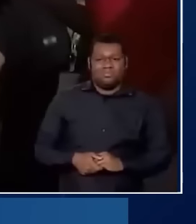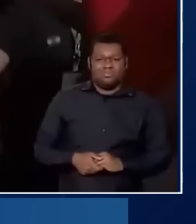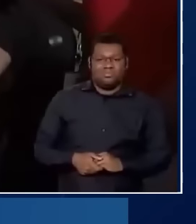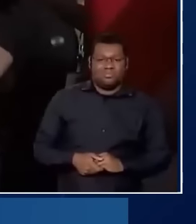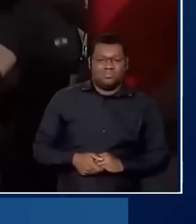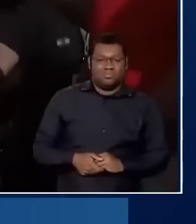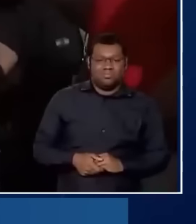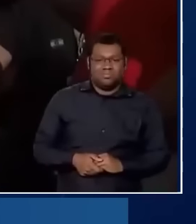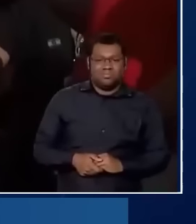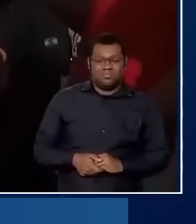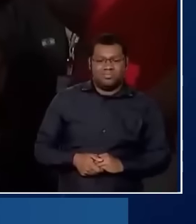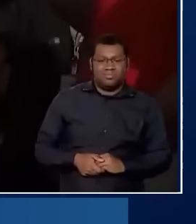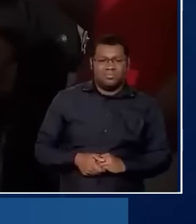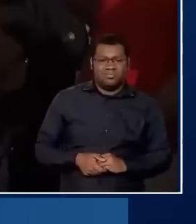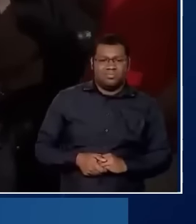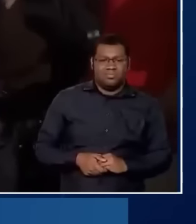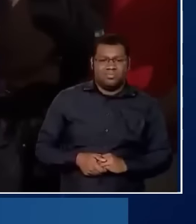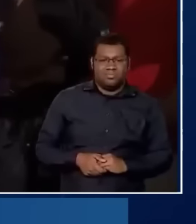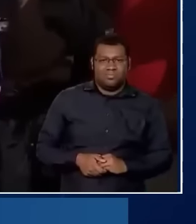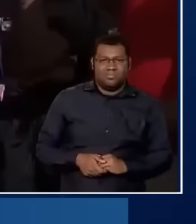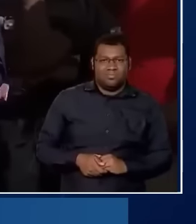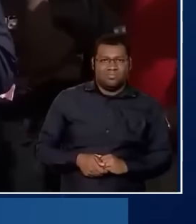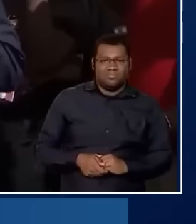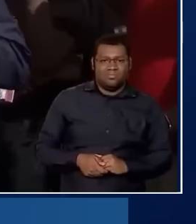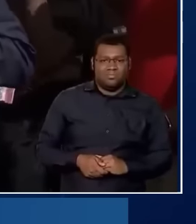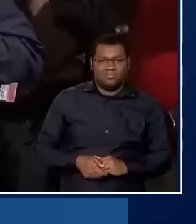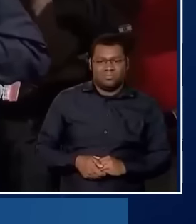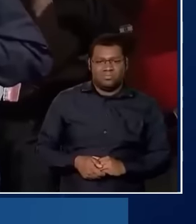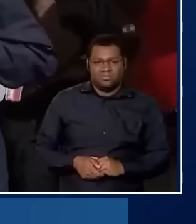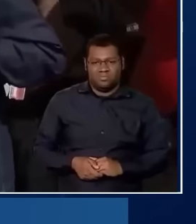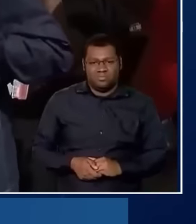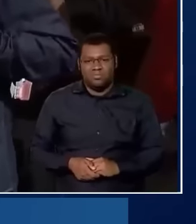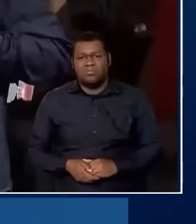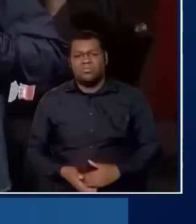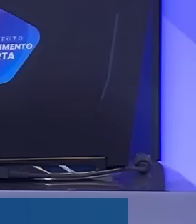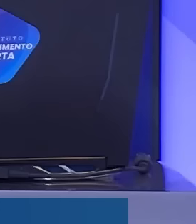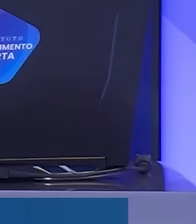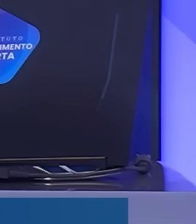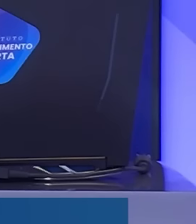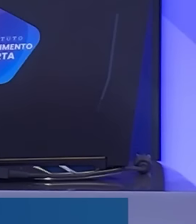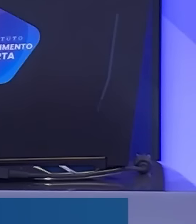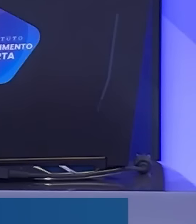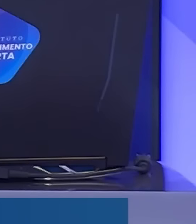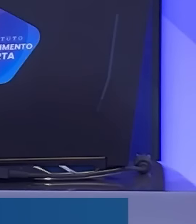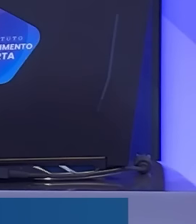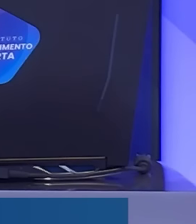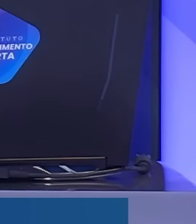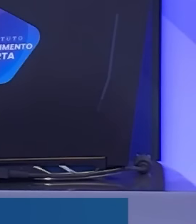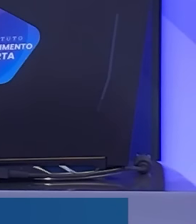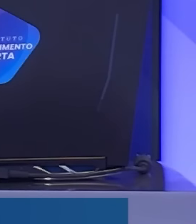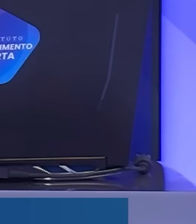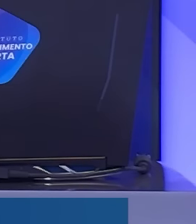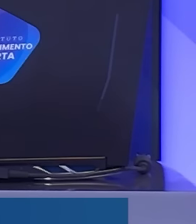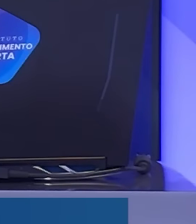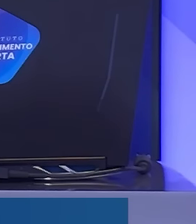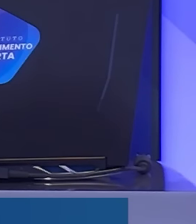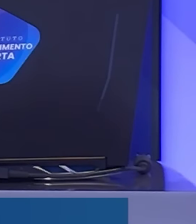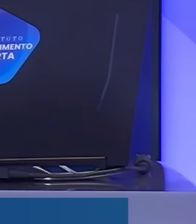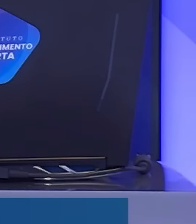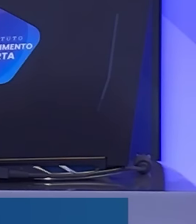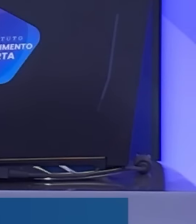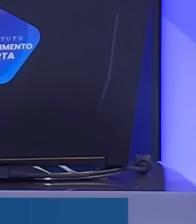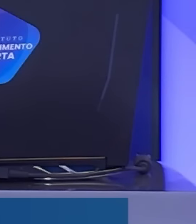é muito importante. Então, eu não sei se está errado, não. O advogado Alberto Rolo, especialista em direito